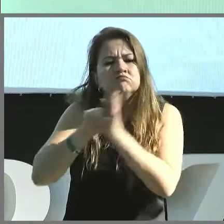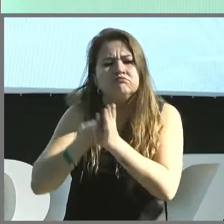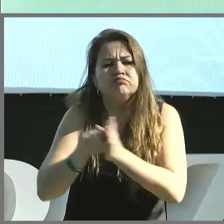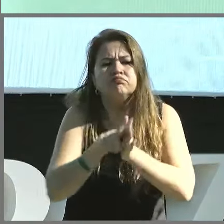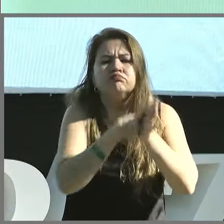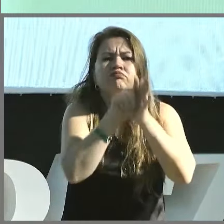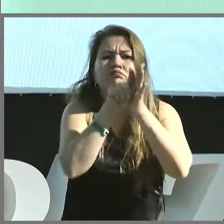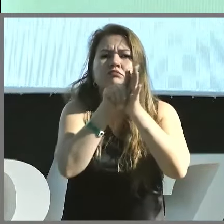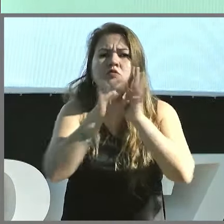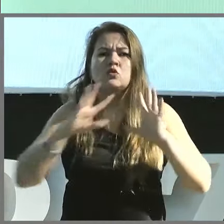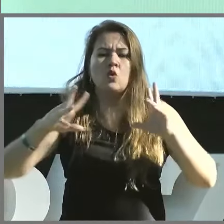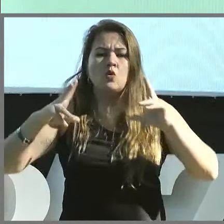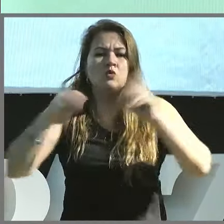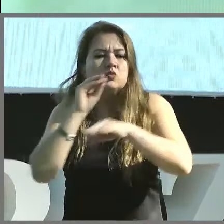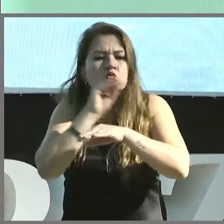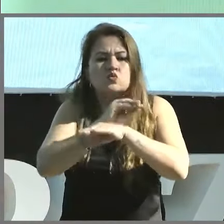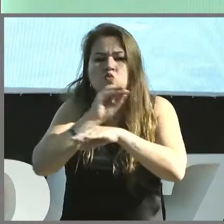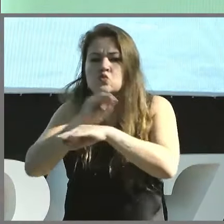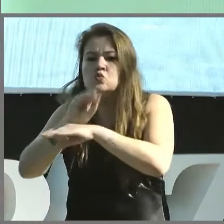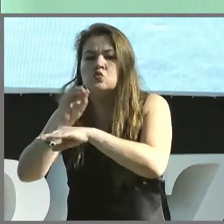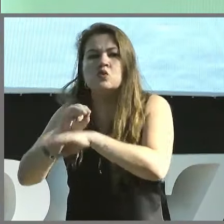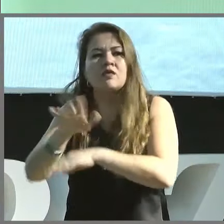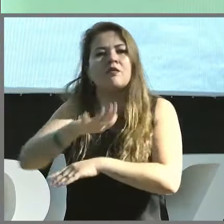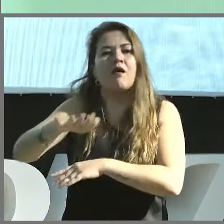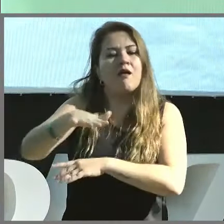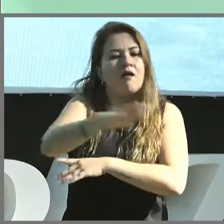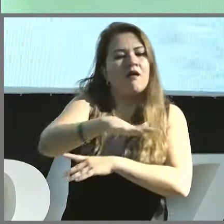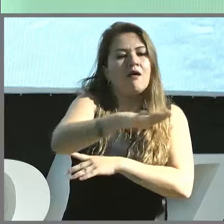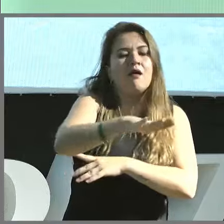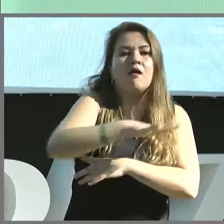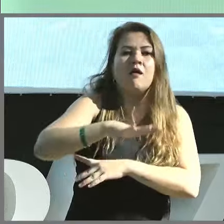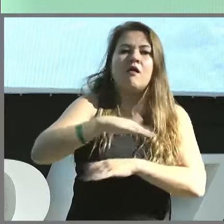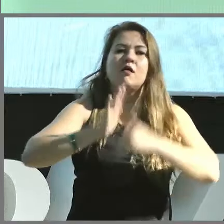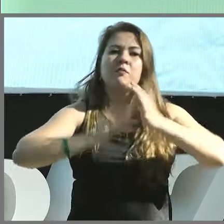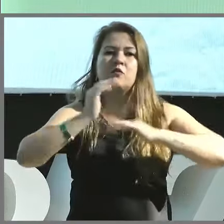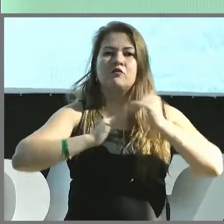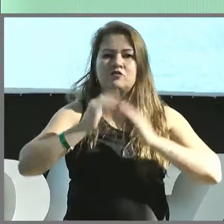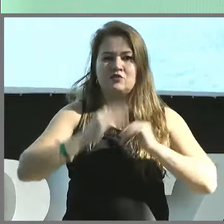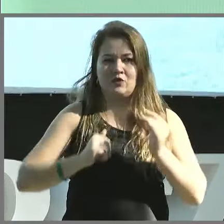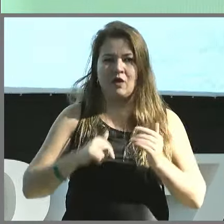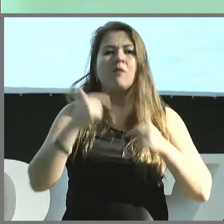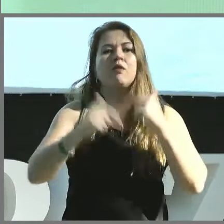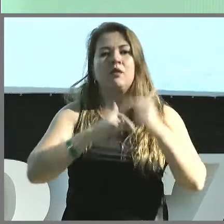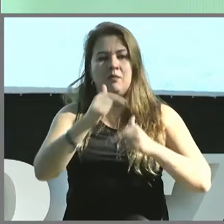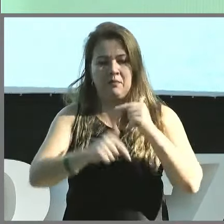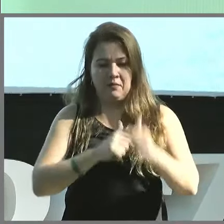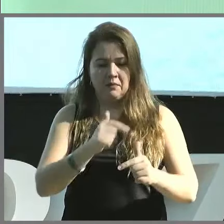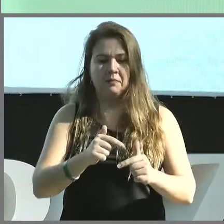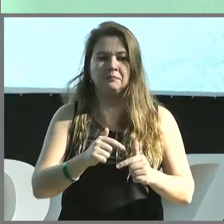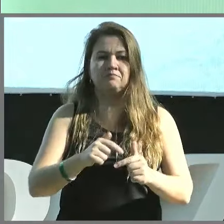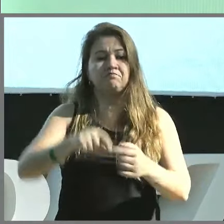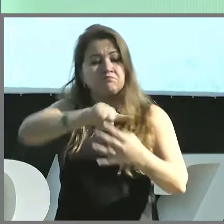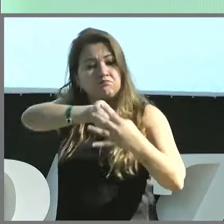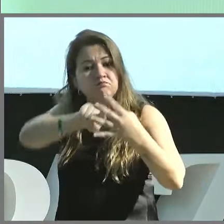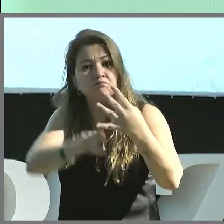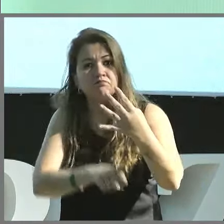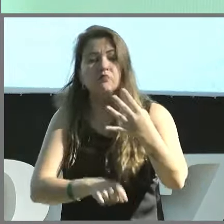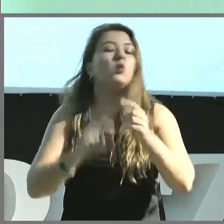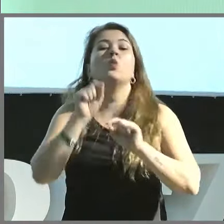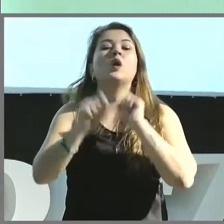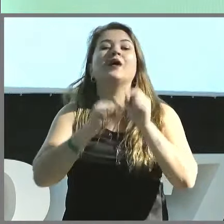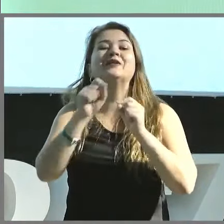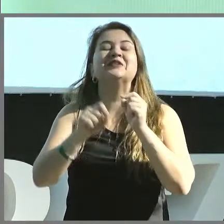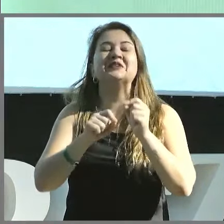os artistas cuidam do belo. Esse compartilhamento em quatro segmentos